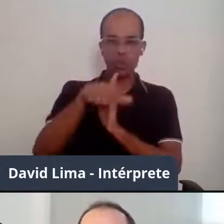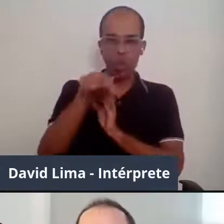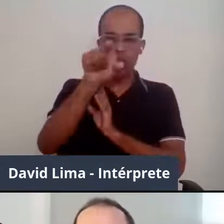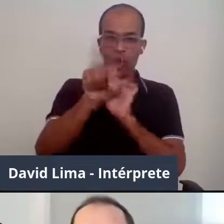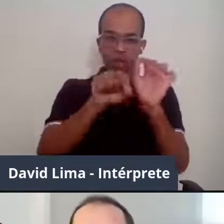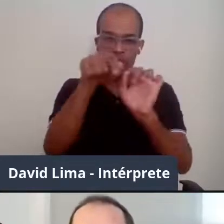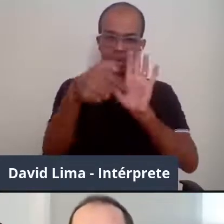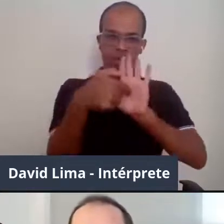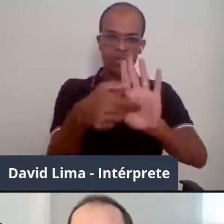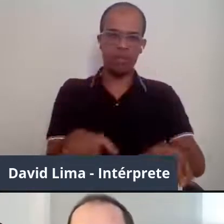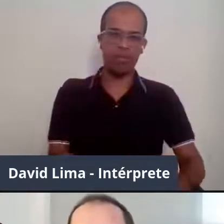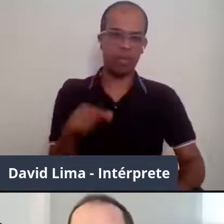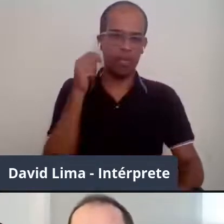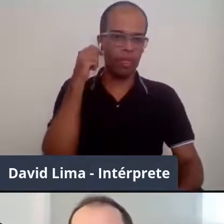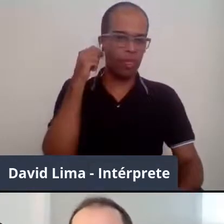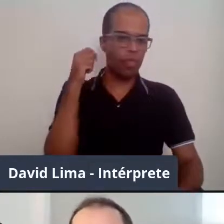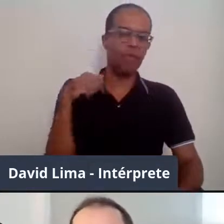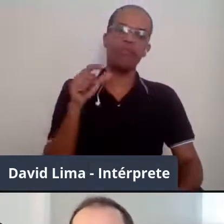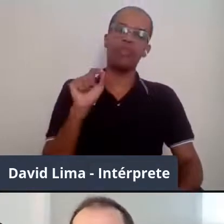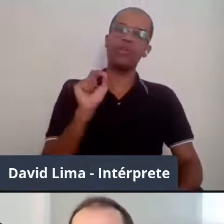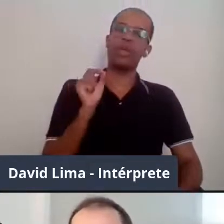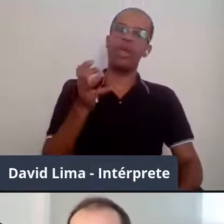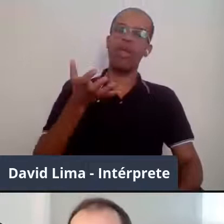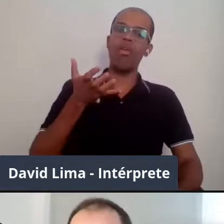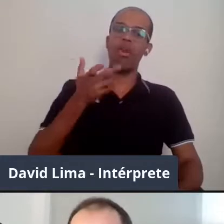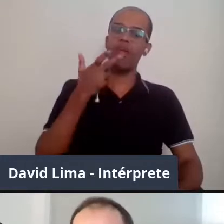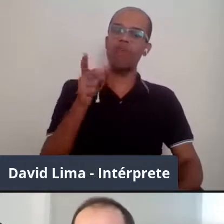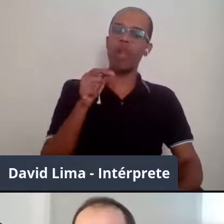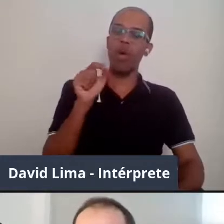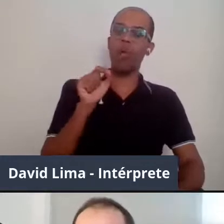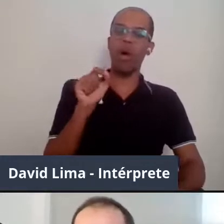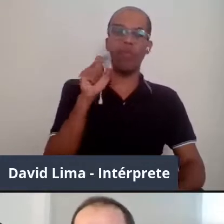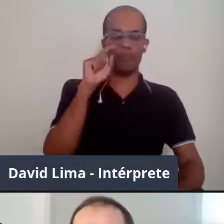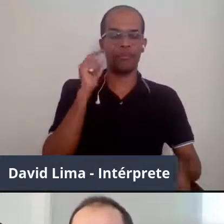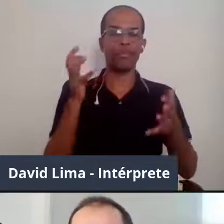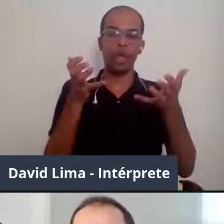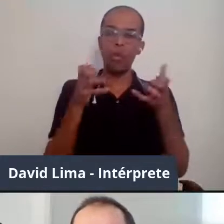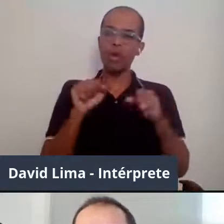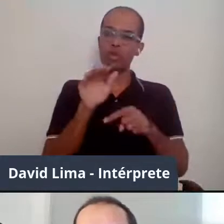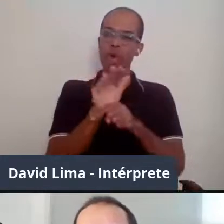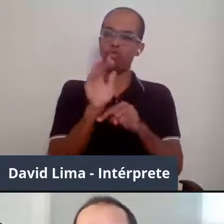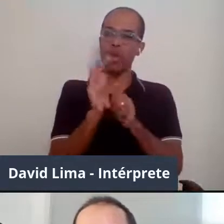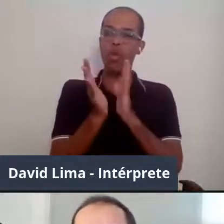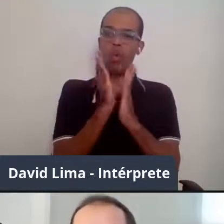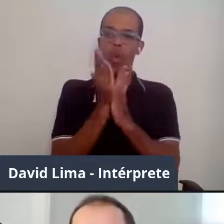apresentou. Mas aí é o seguinte, o que queria dizer? Eu posso contribuir com alguns pontos. Primeiro,